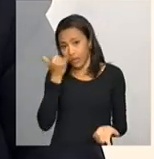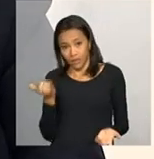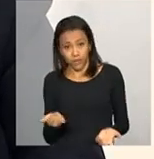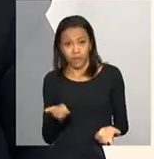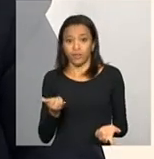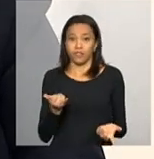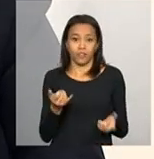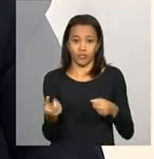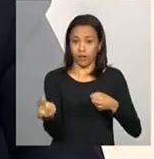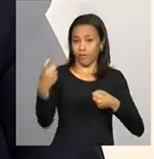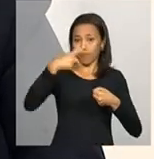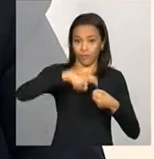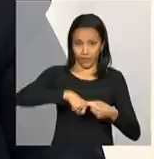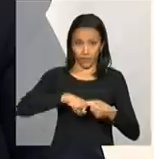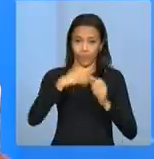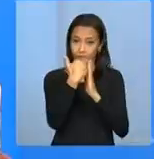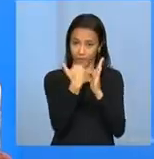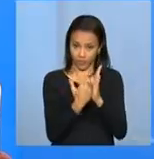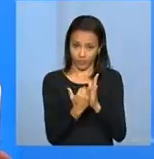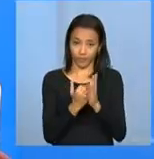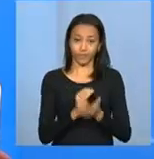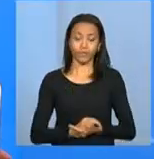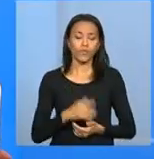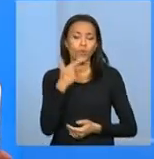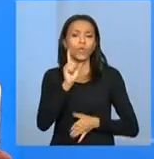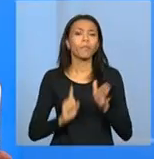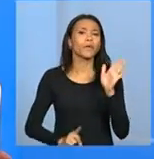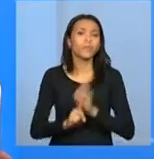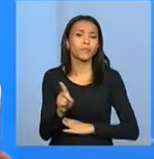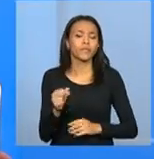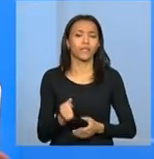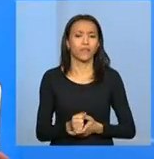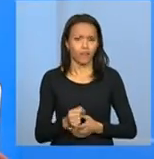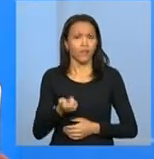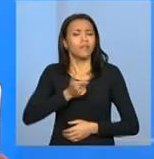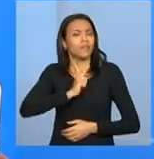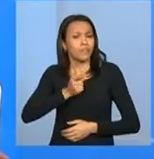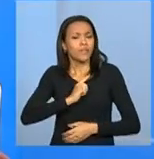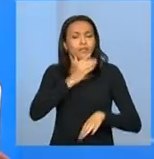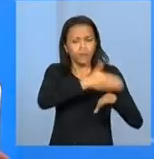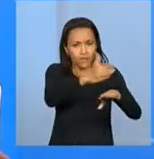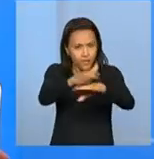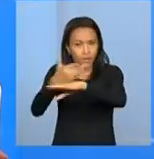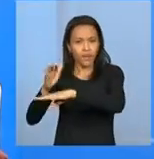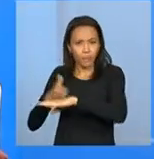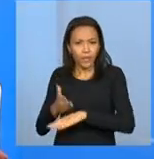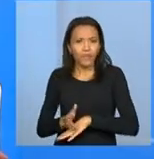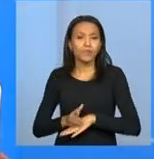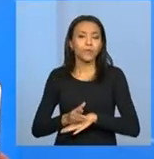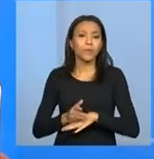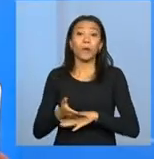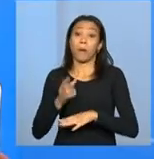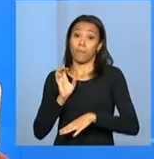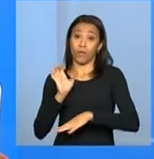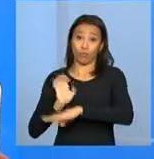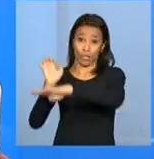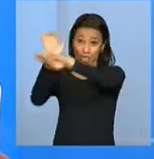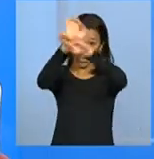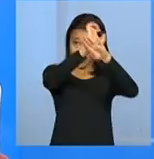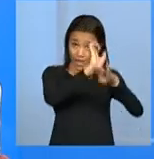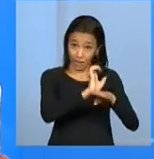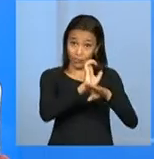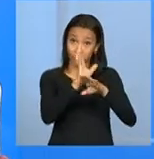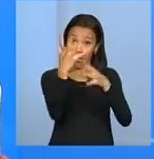Acessuas Trabalho. E na mesma pergunta, a pessoa pergunta, haverá capacitação aos estados do programa? Então,